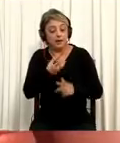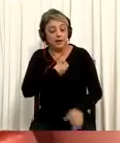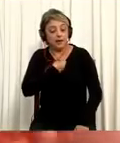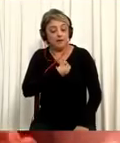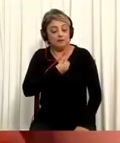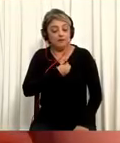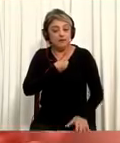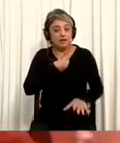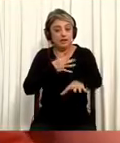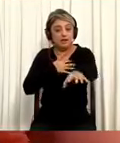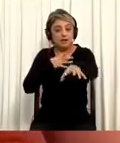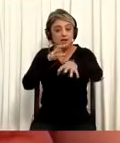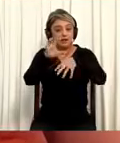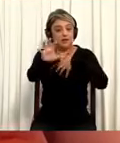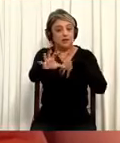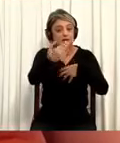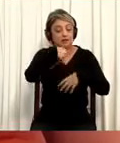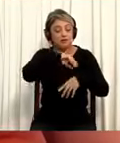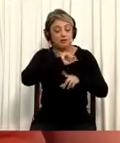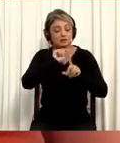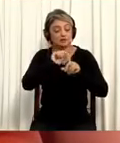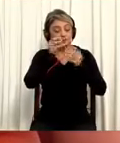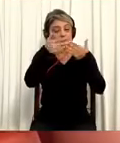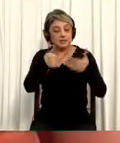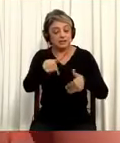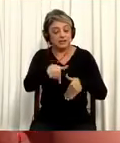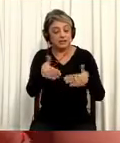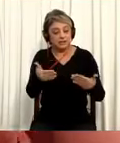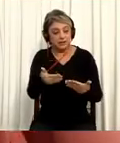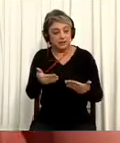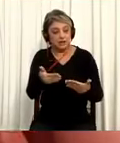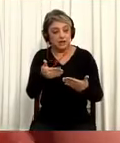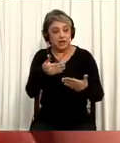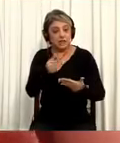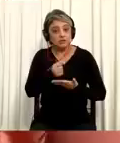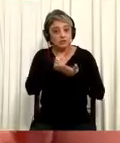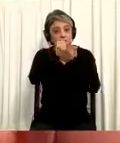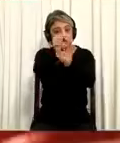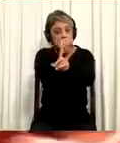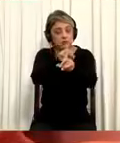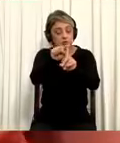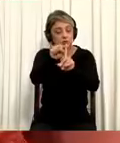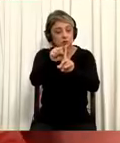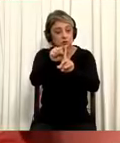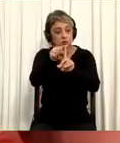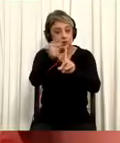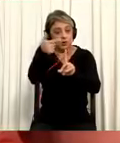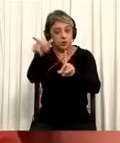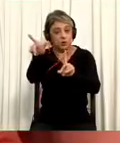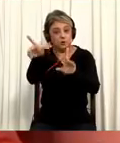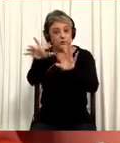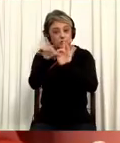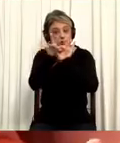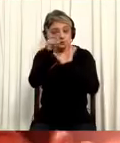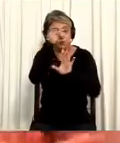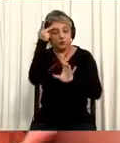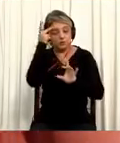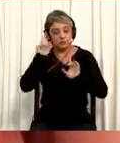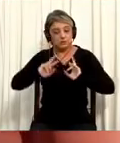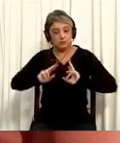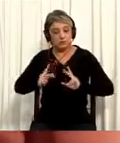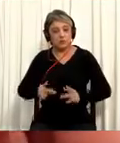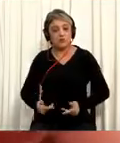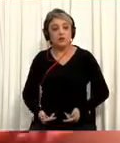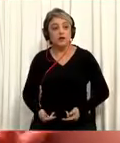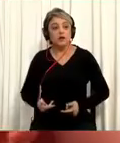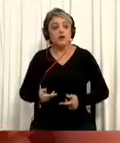essa solidariedade que nós estamos falando aqui, é a solidariedade com o outro, o ser humano,